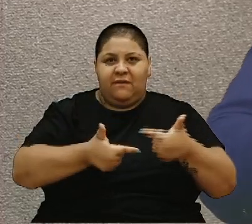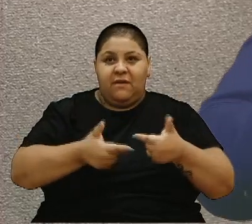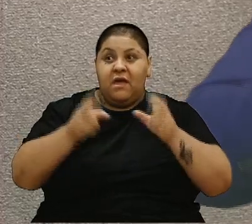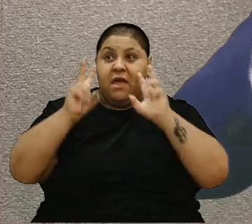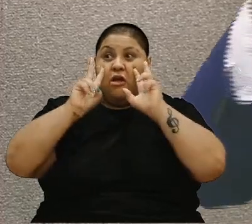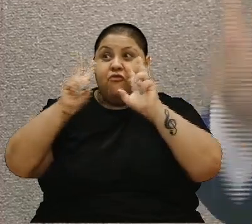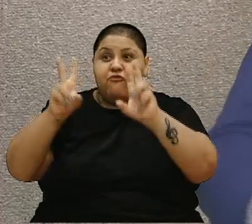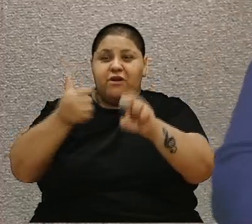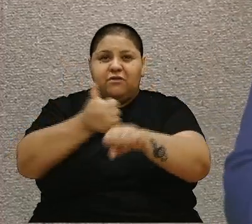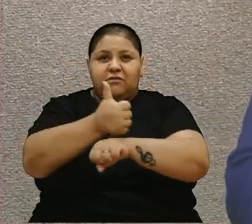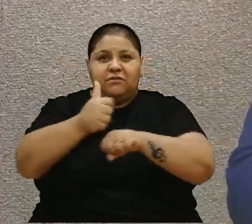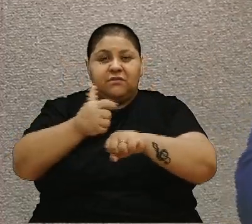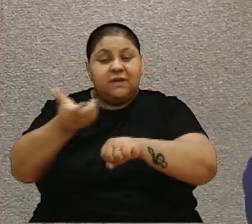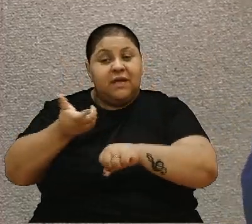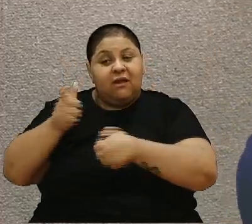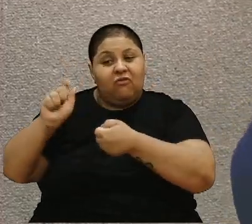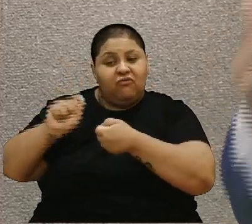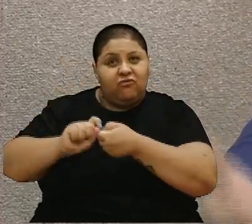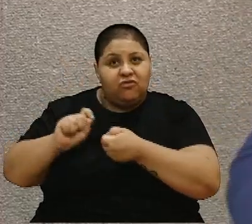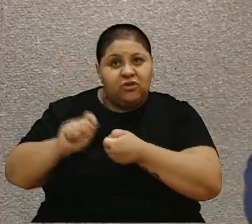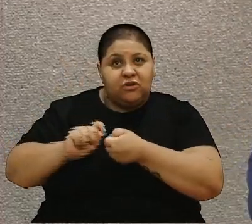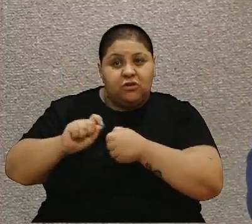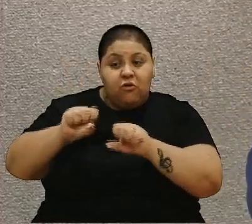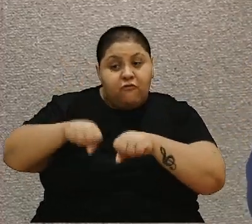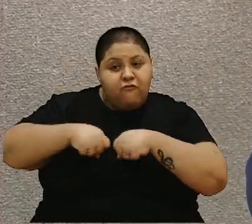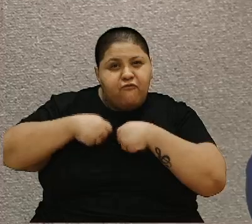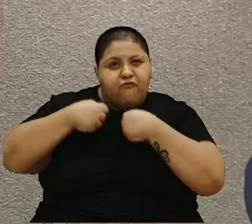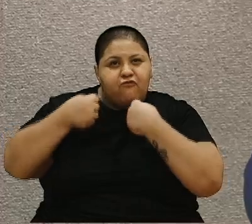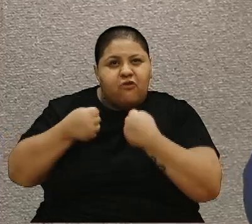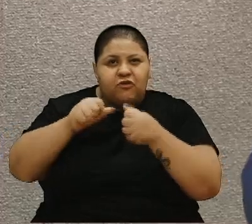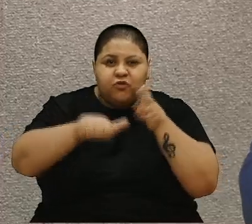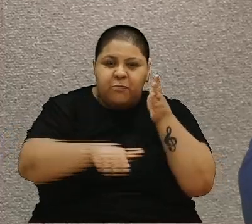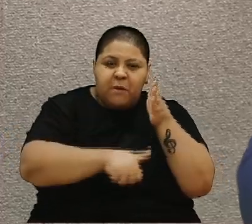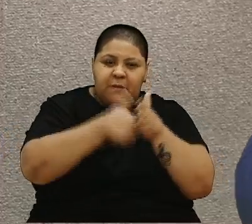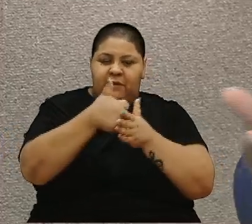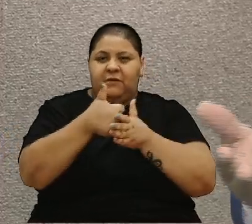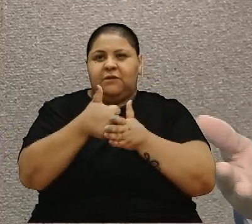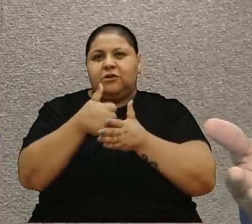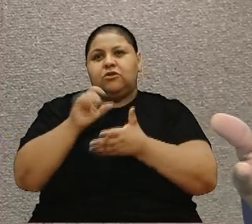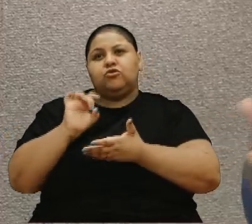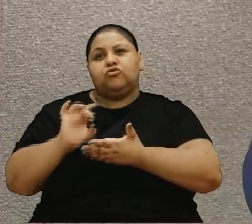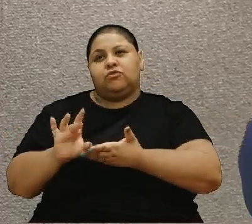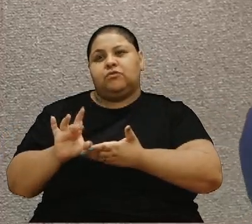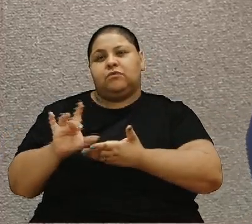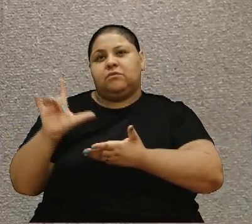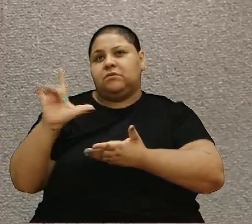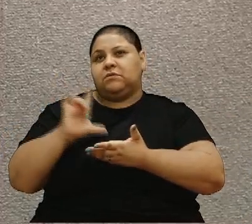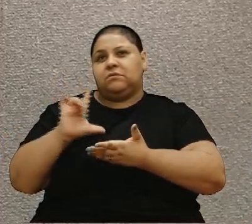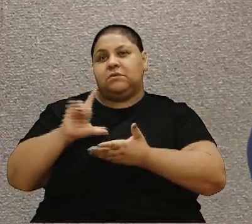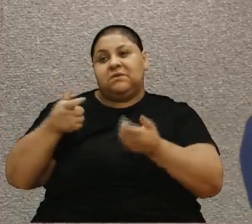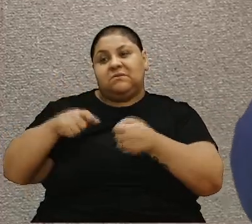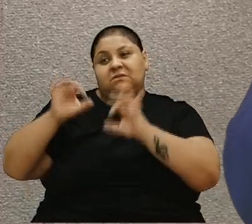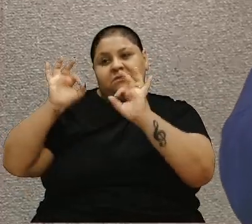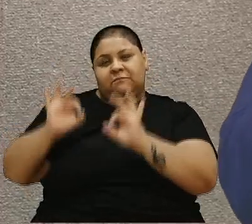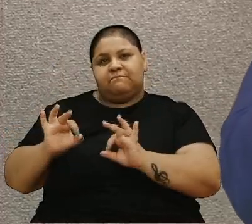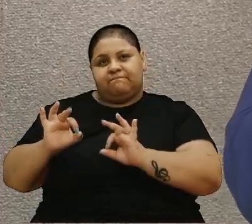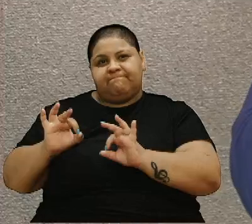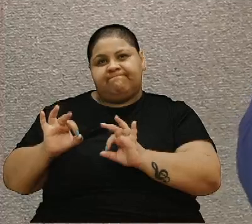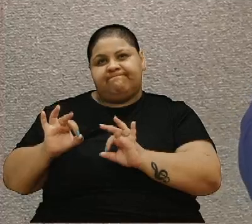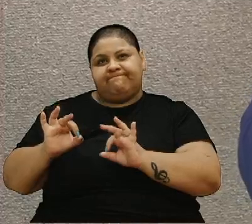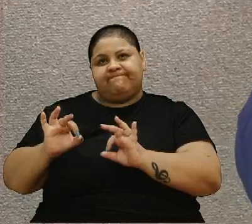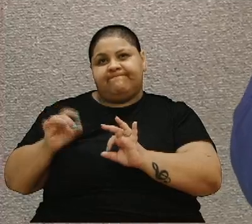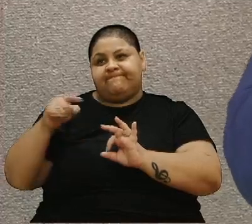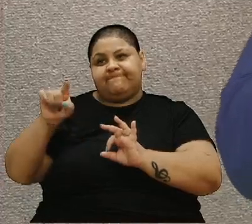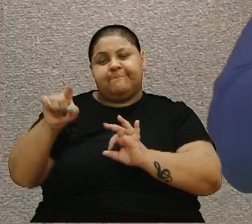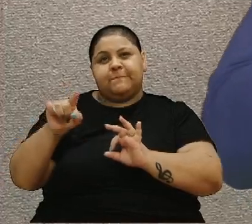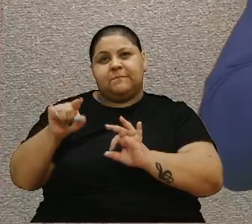agentes querendo fazer com esforços para melhorar, só que não tem as condições ideais. E quando você não